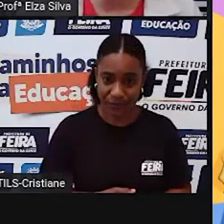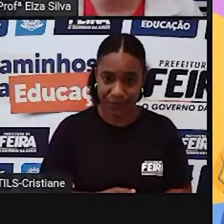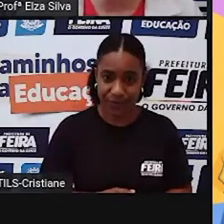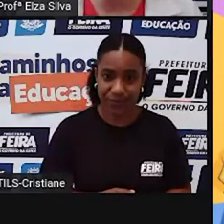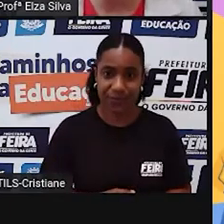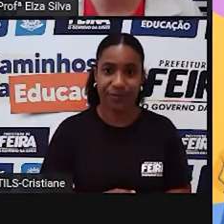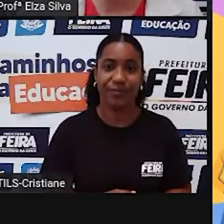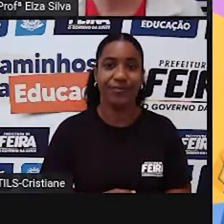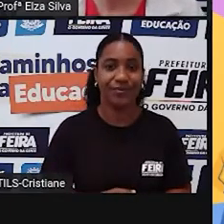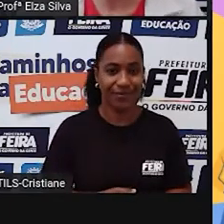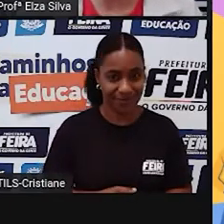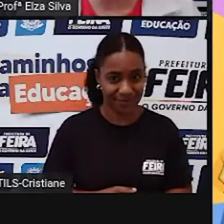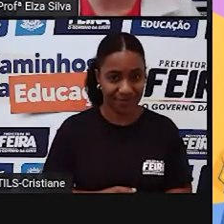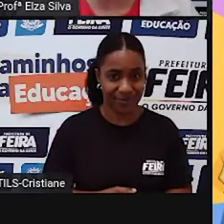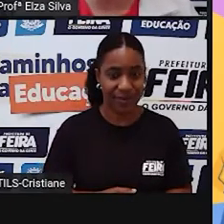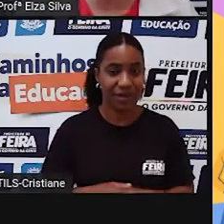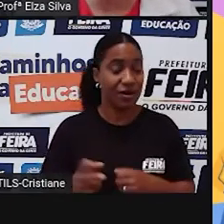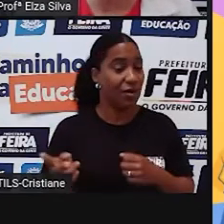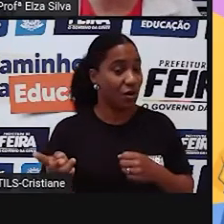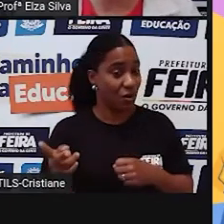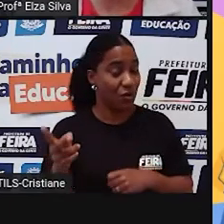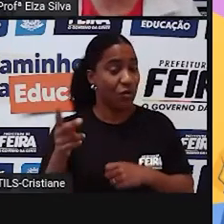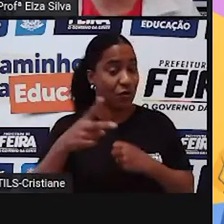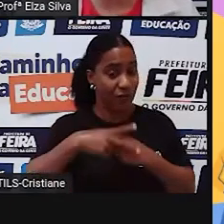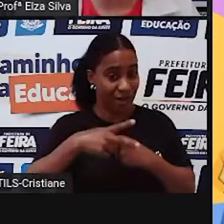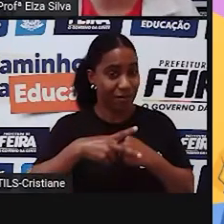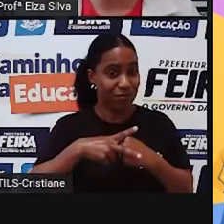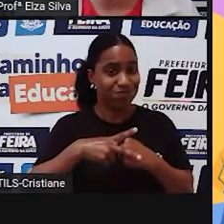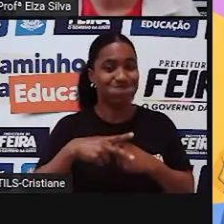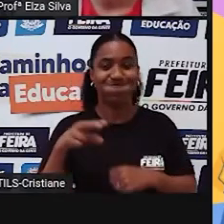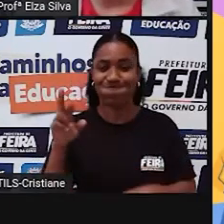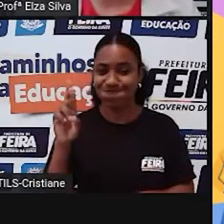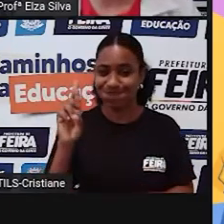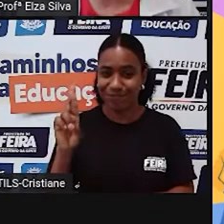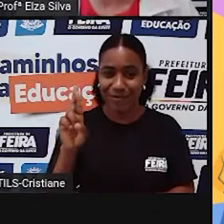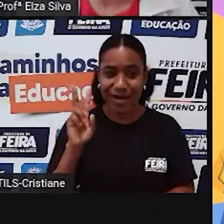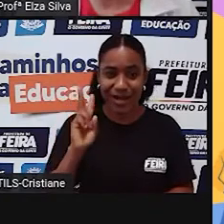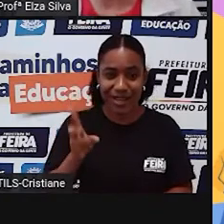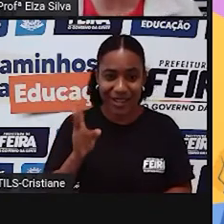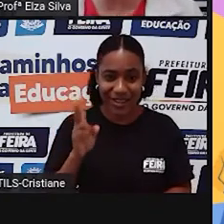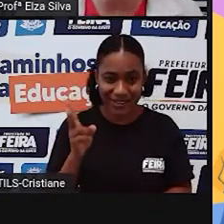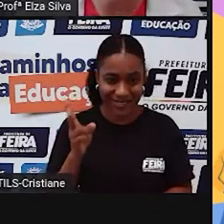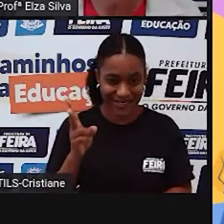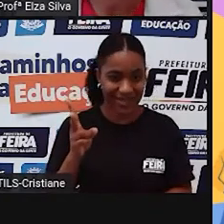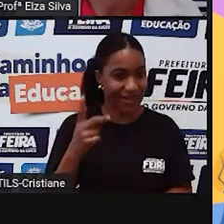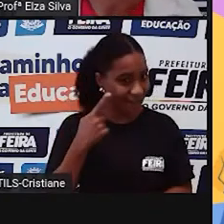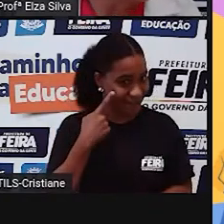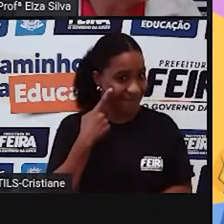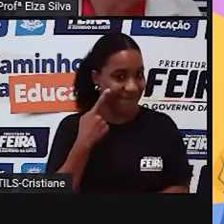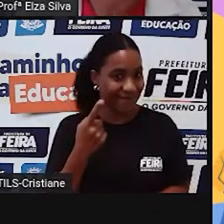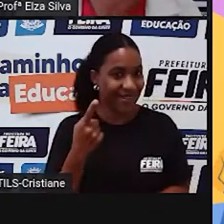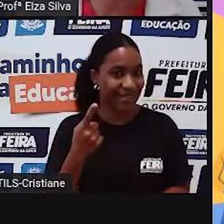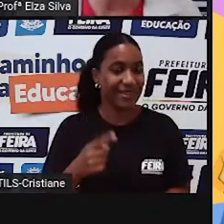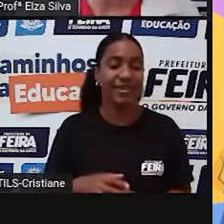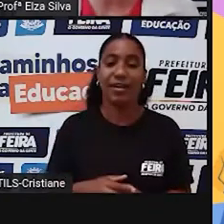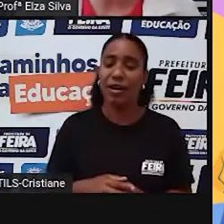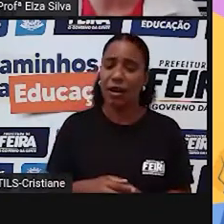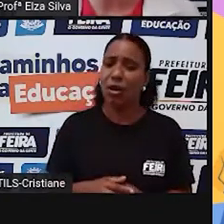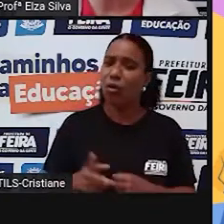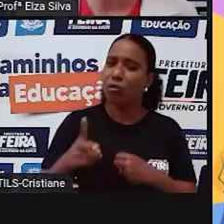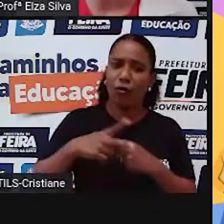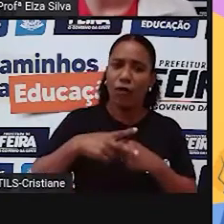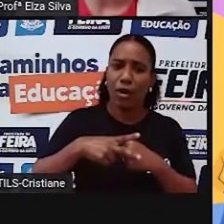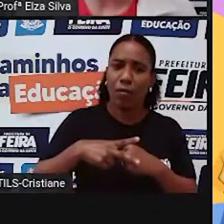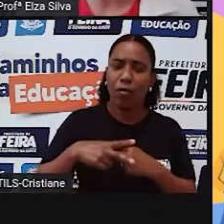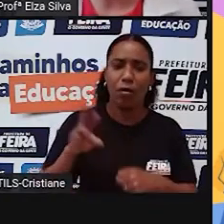tabela, apenas os regular verbs, os verbos regulares. Para que a gente possa perceber como esses verbos